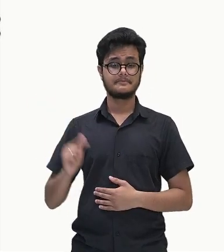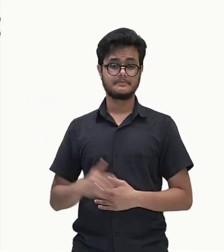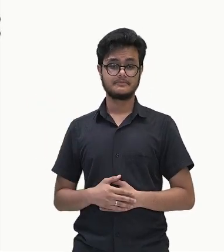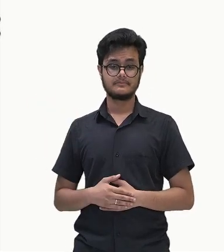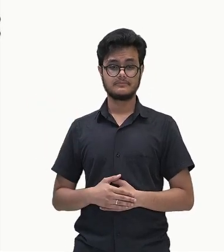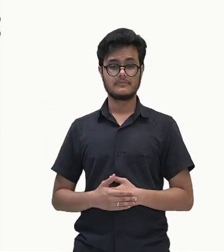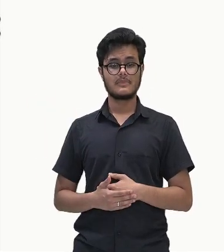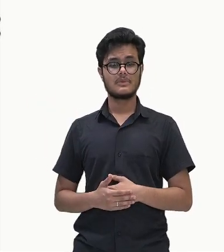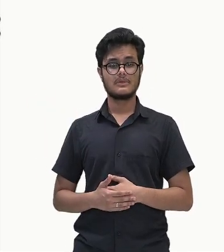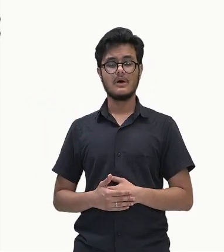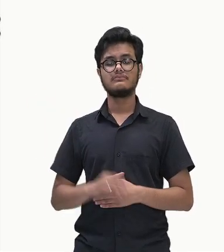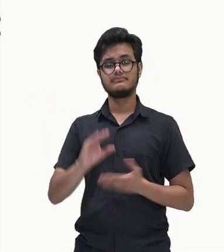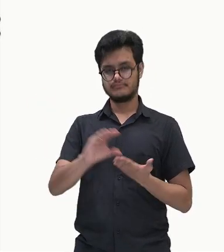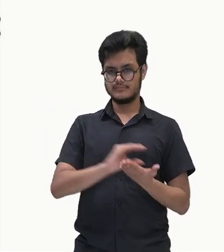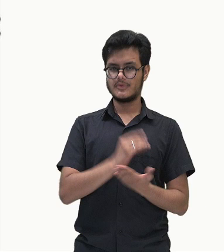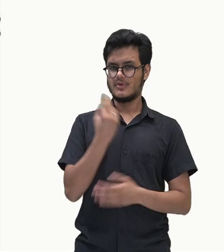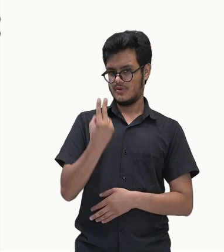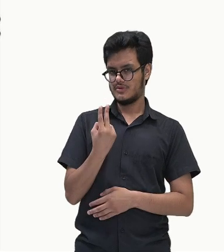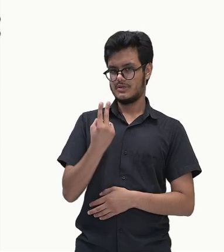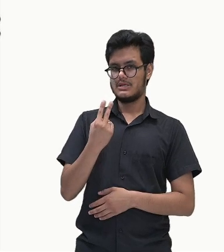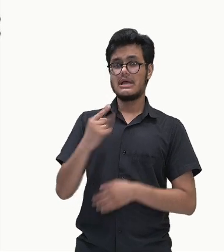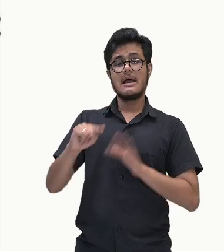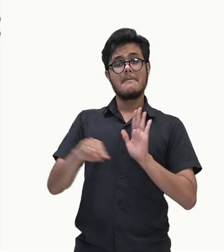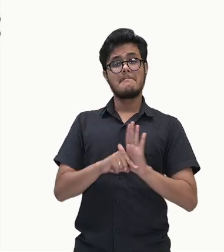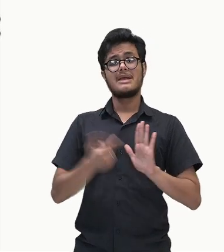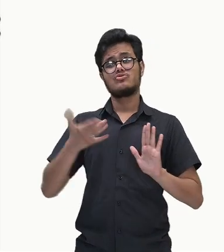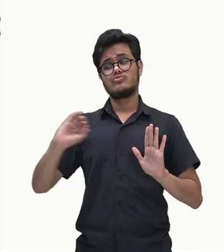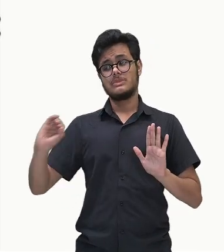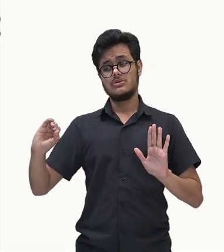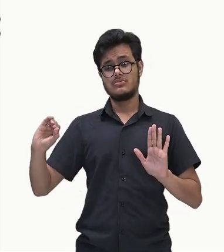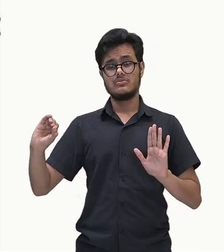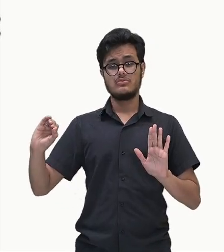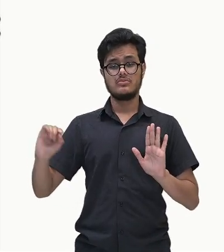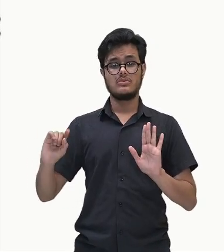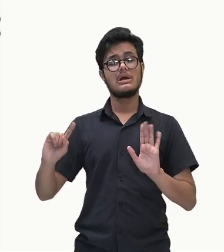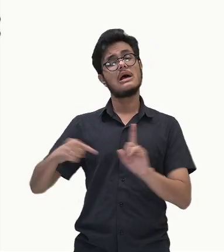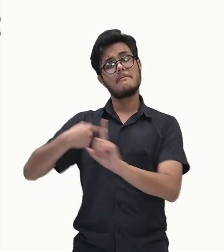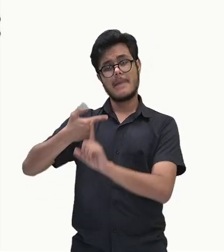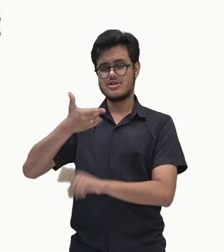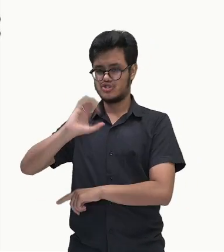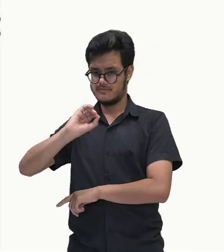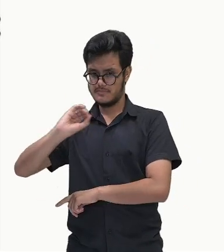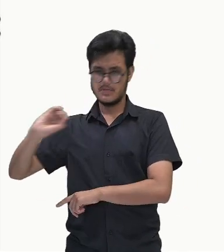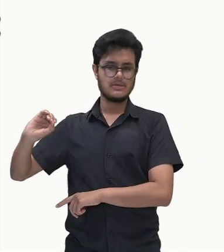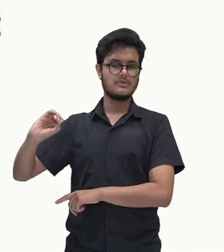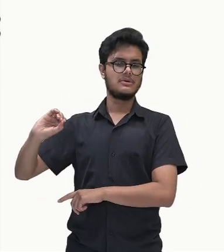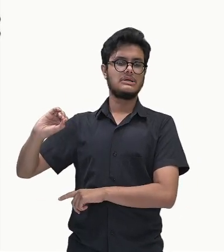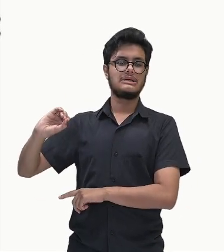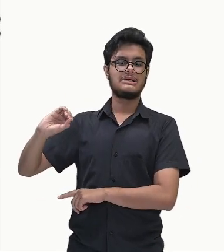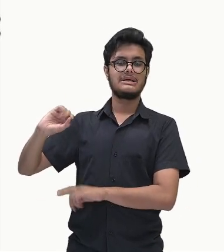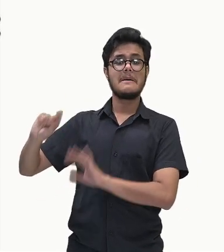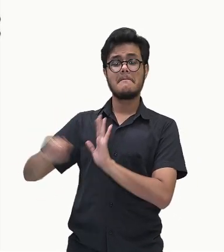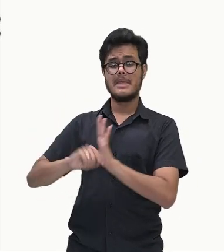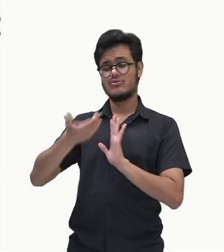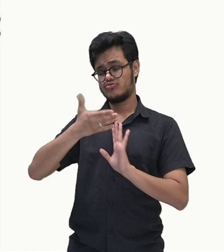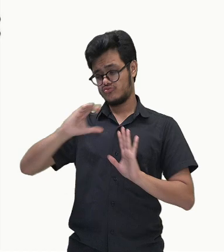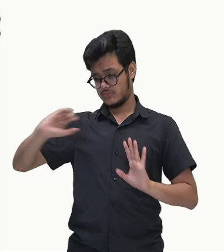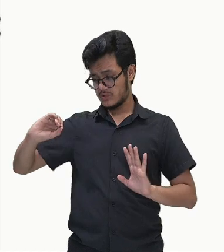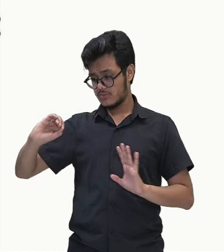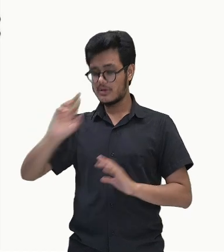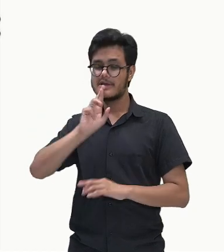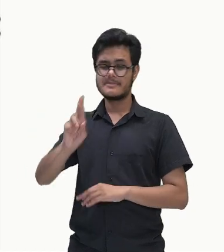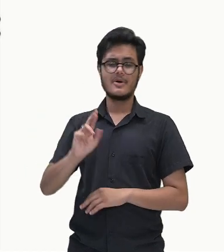começa com 2.000 perde 1000 na primeira ganha 1000 na segunda recupera os 1000 e perde 1000 na